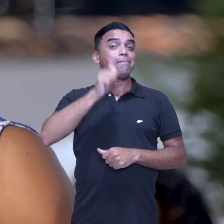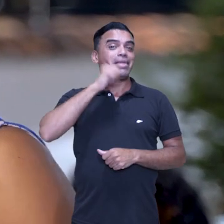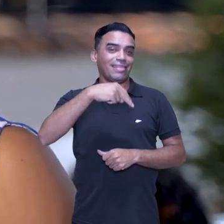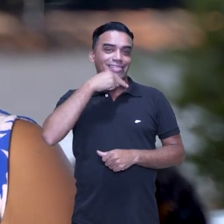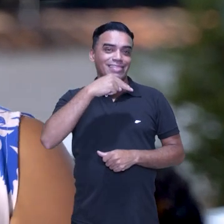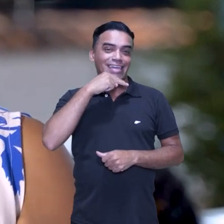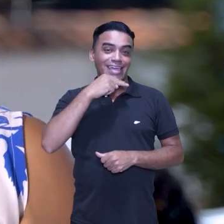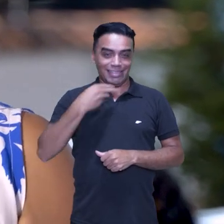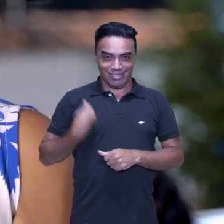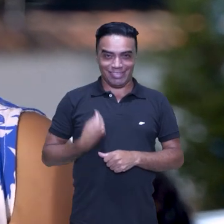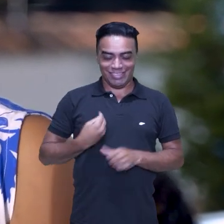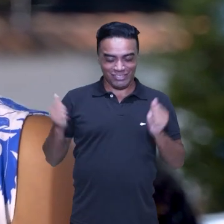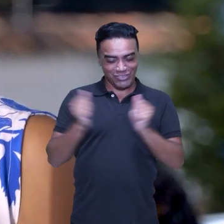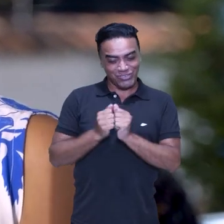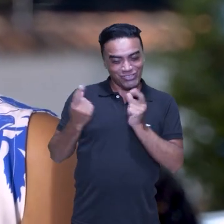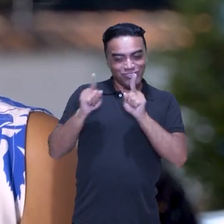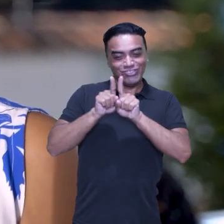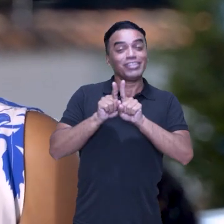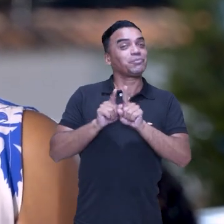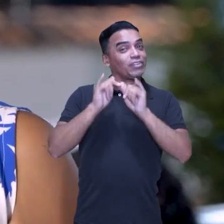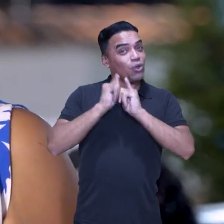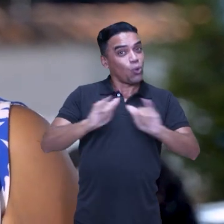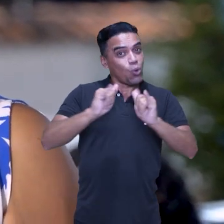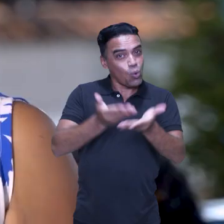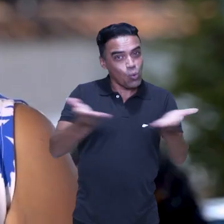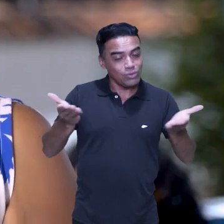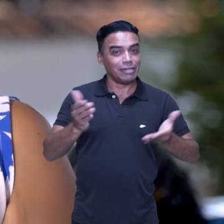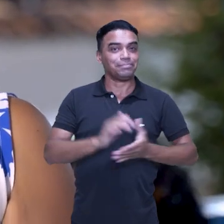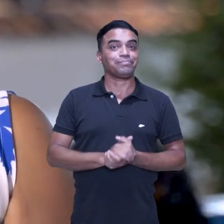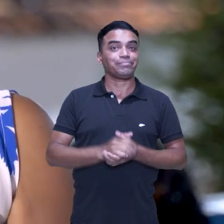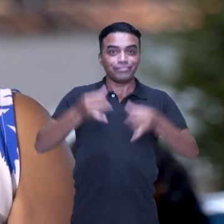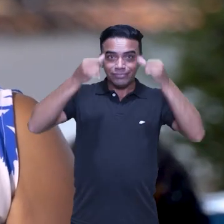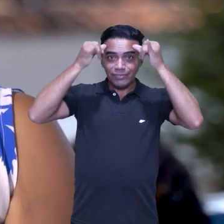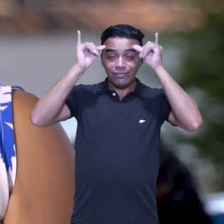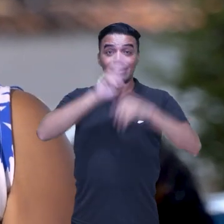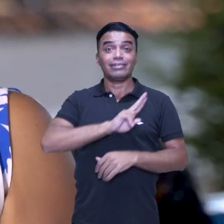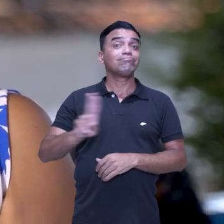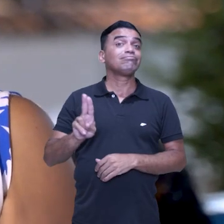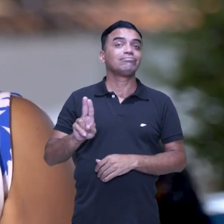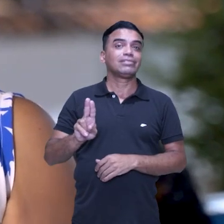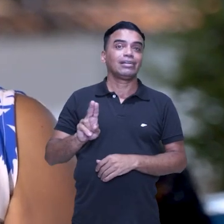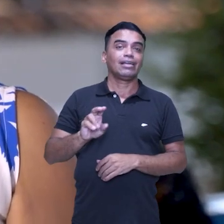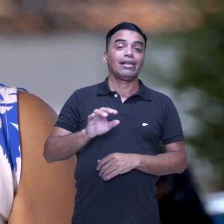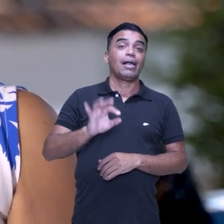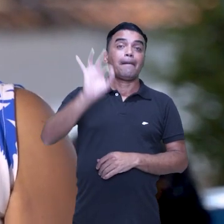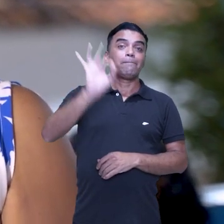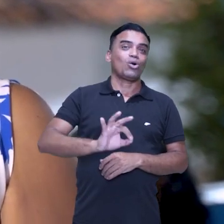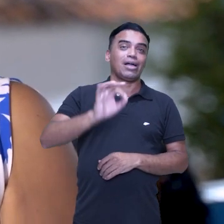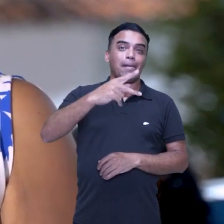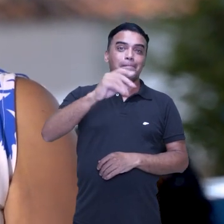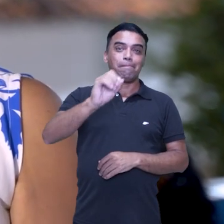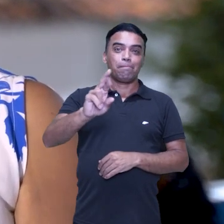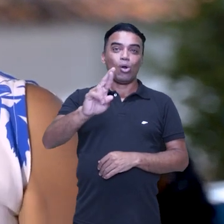aqui hoje comigo, né? E quero contar para vocês que o nome da vaca é Porcentagem, e ontem